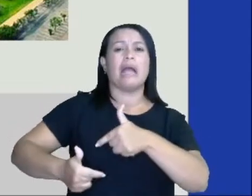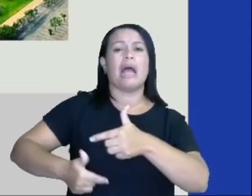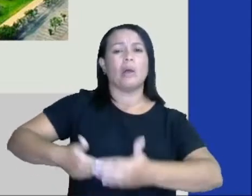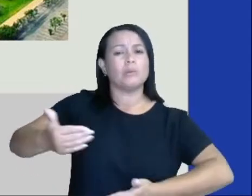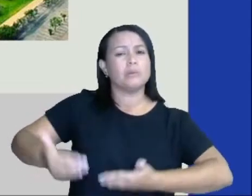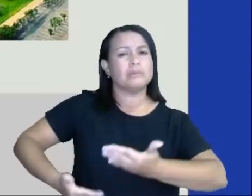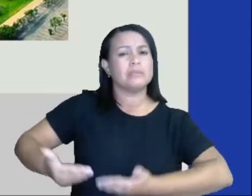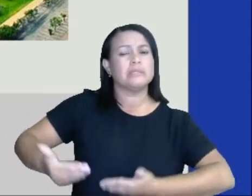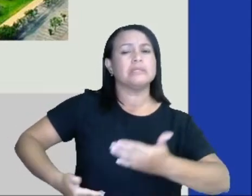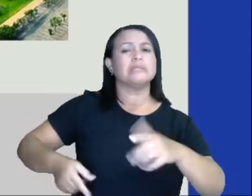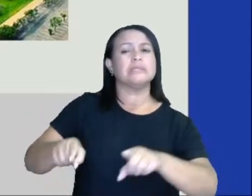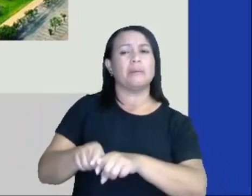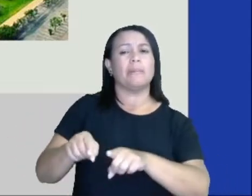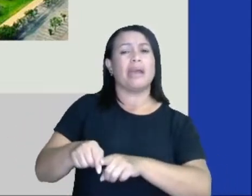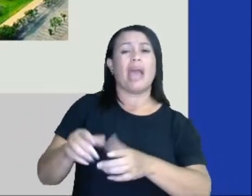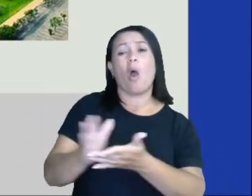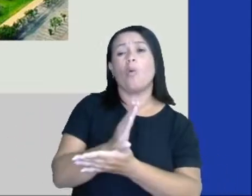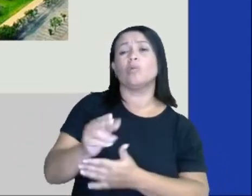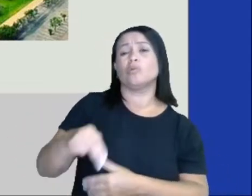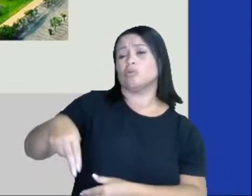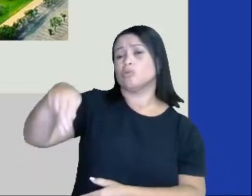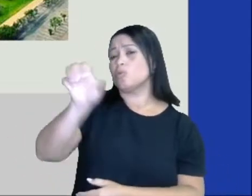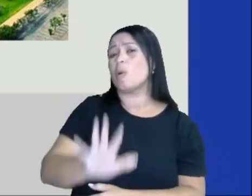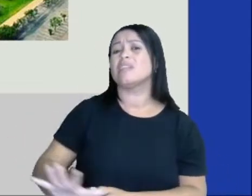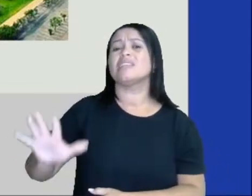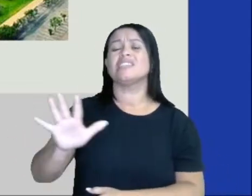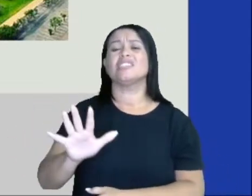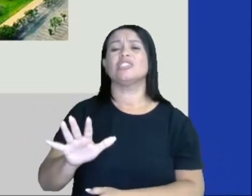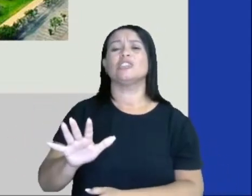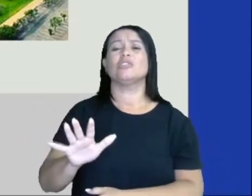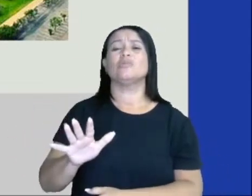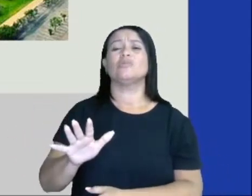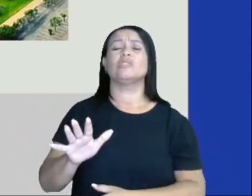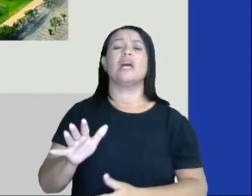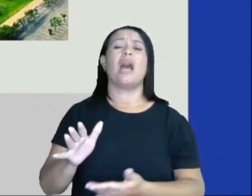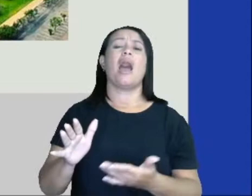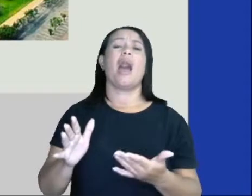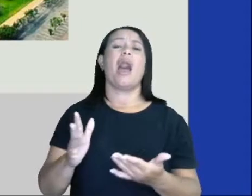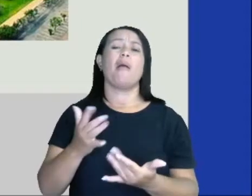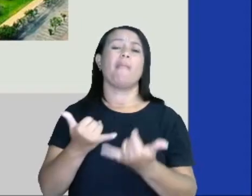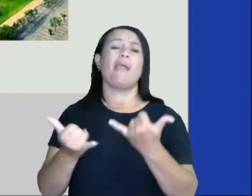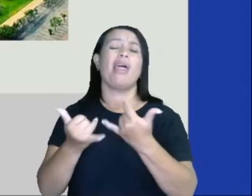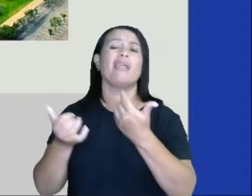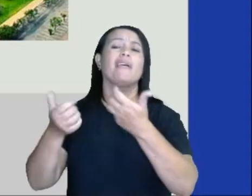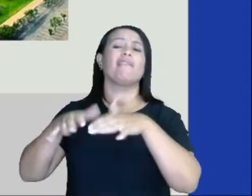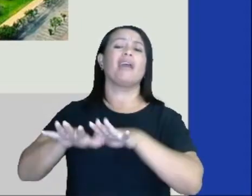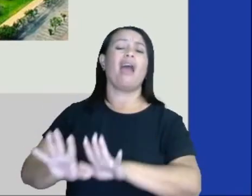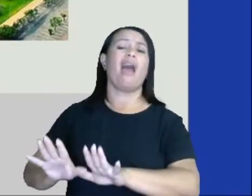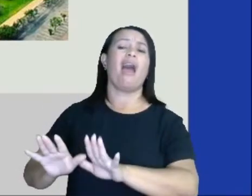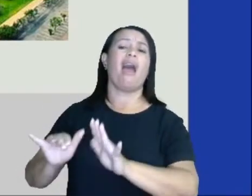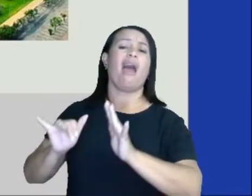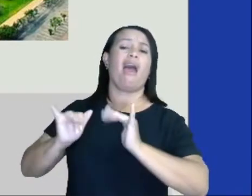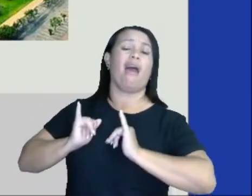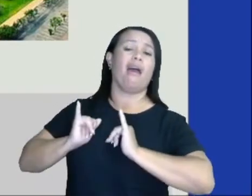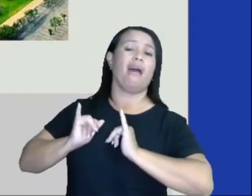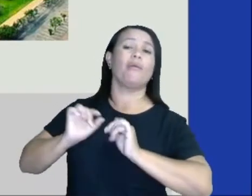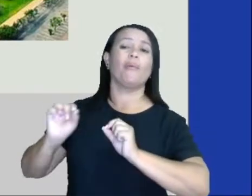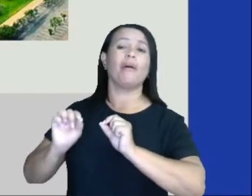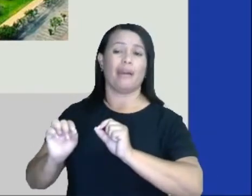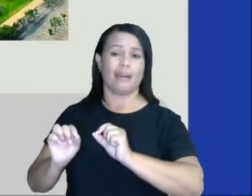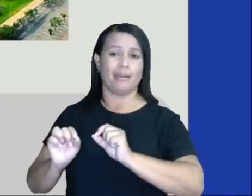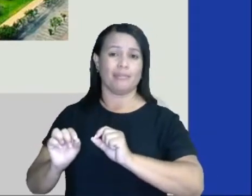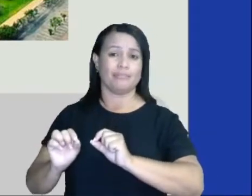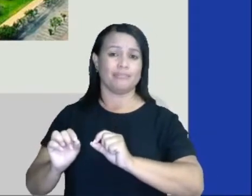candangos, nordestinos em sua maioria, acabaram se acomodando nas cidades satélite, do entorno do